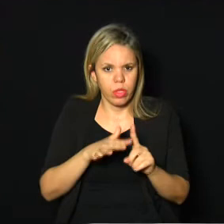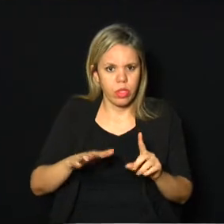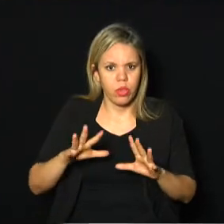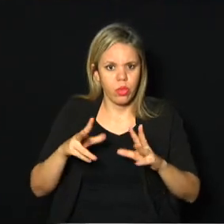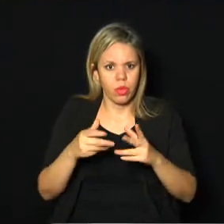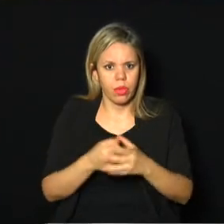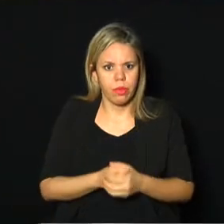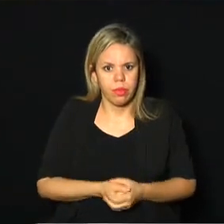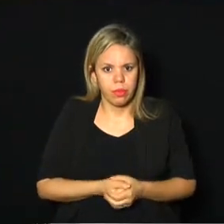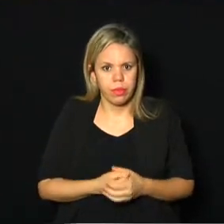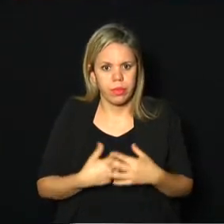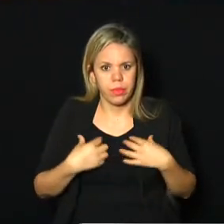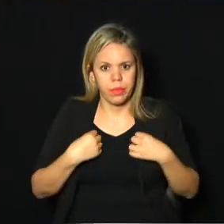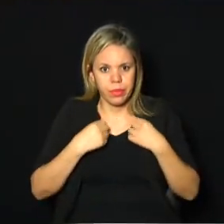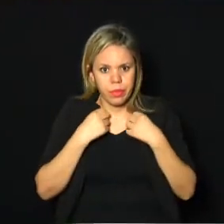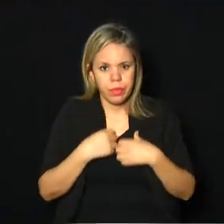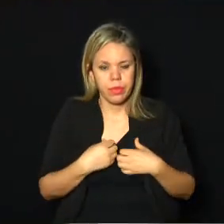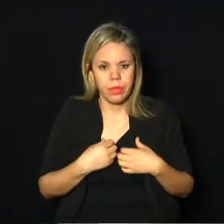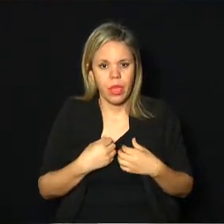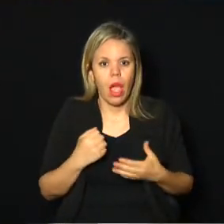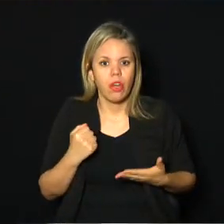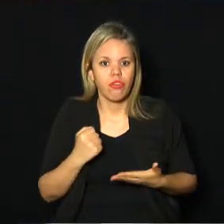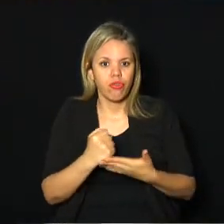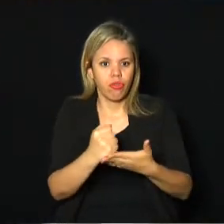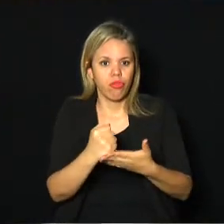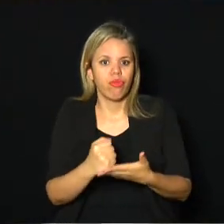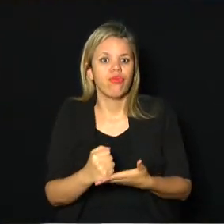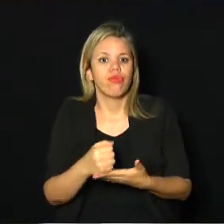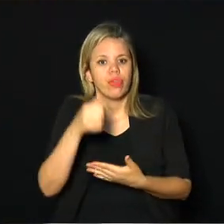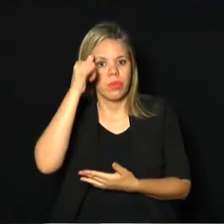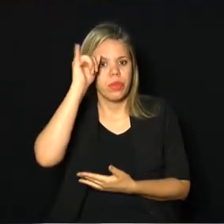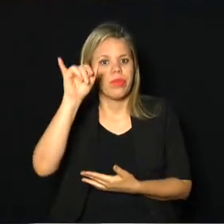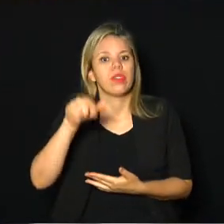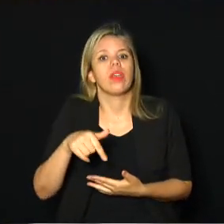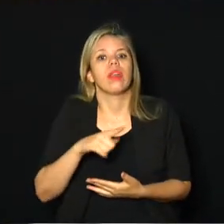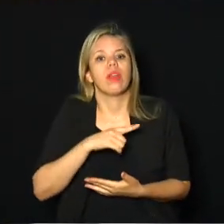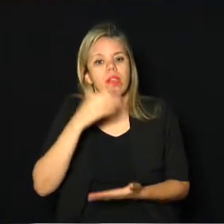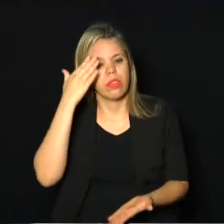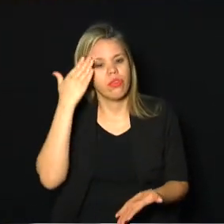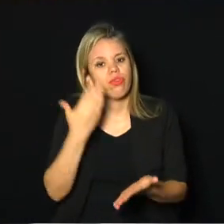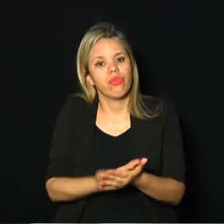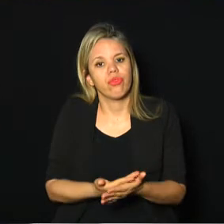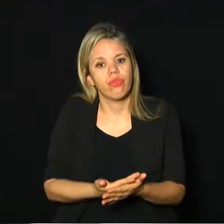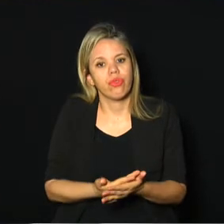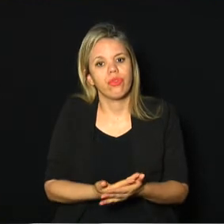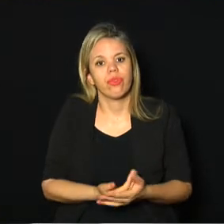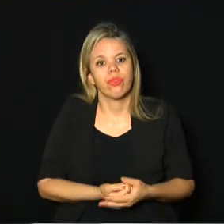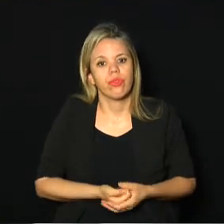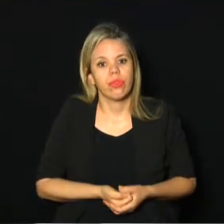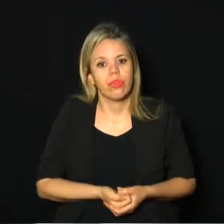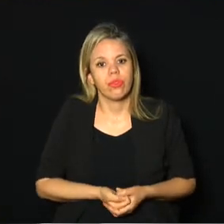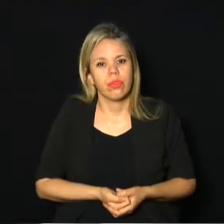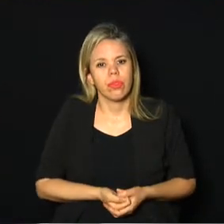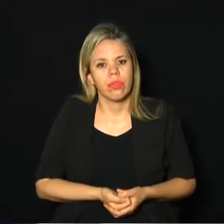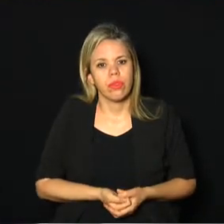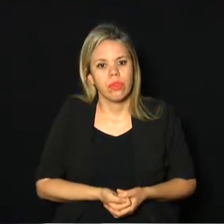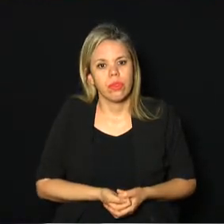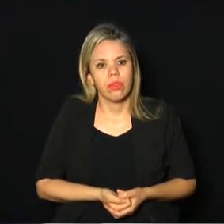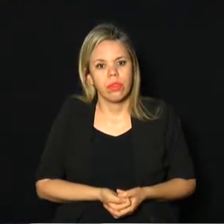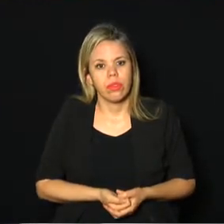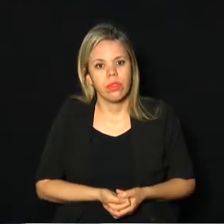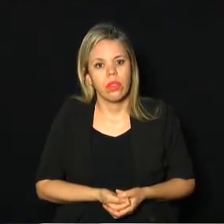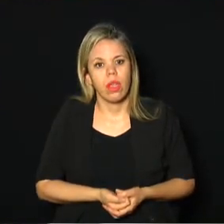todo nos ajude nesse combate, e eu tenho certeza que a gente, por